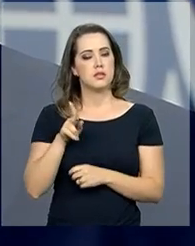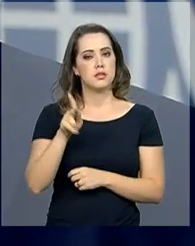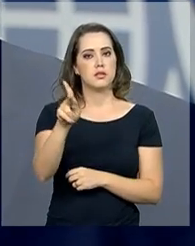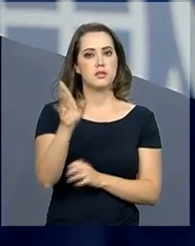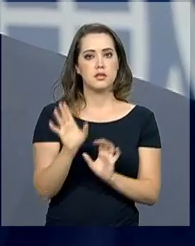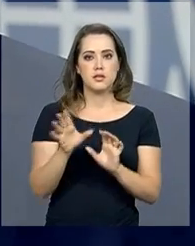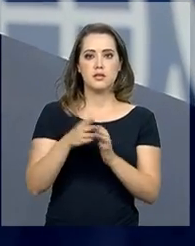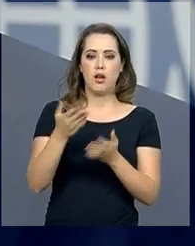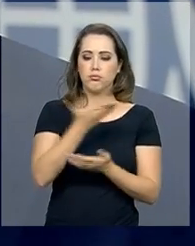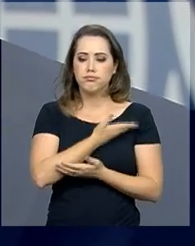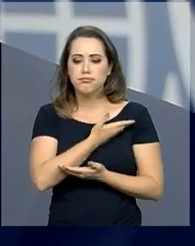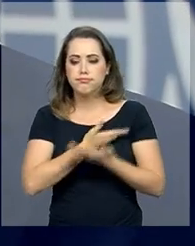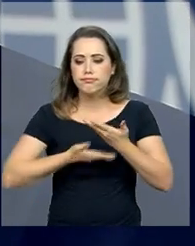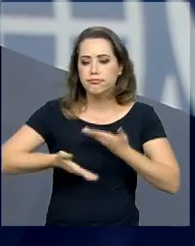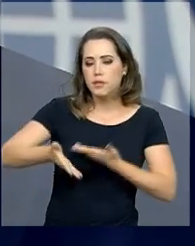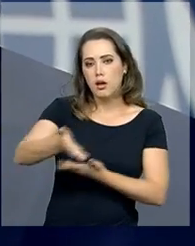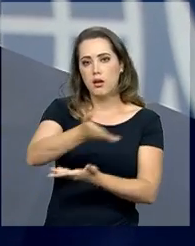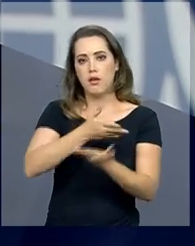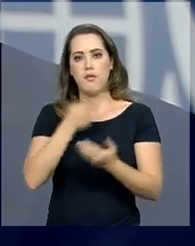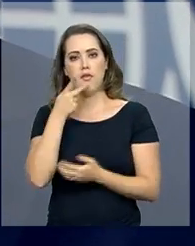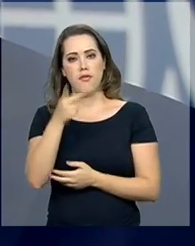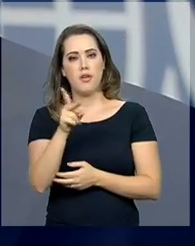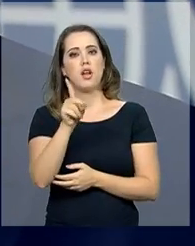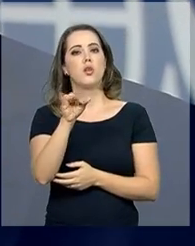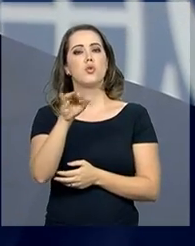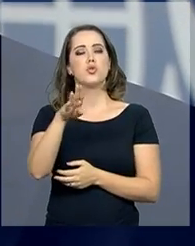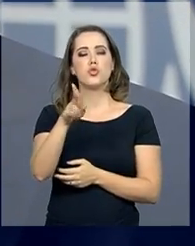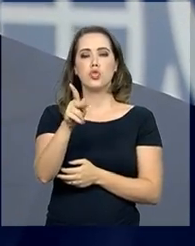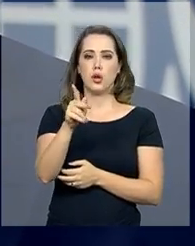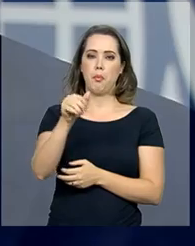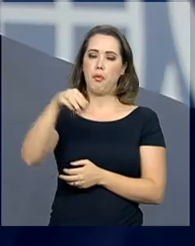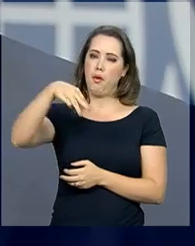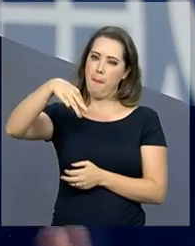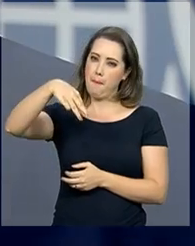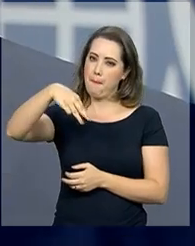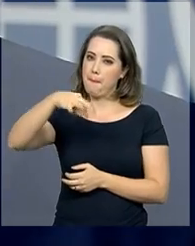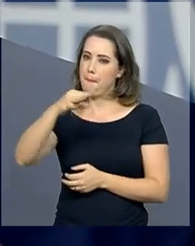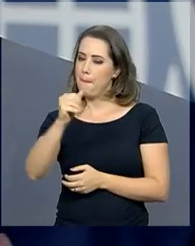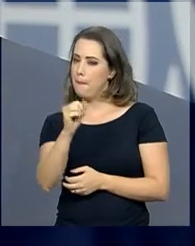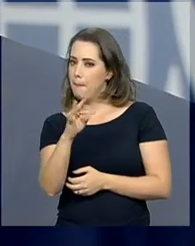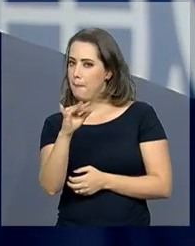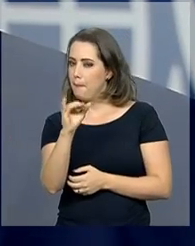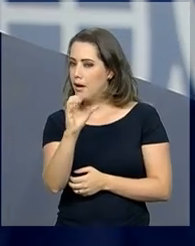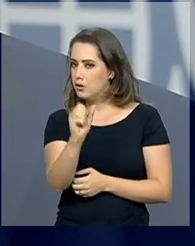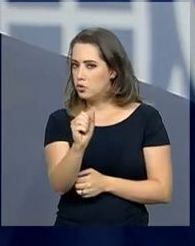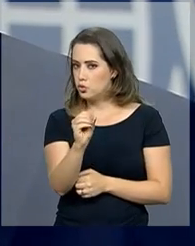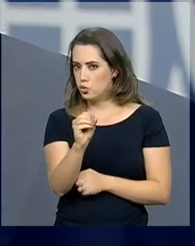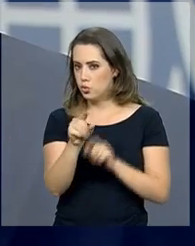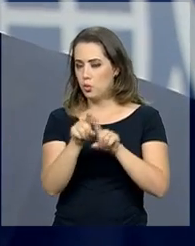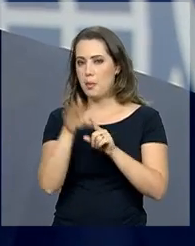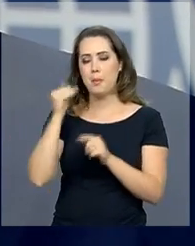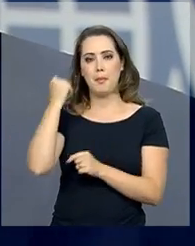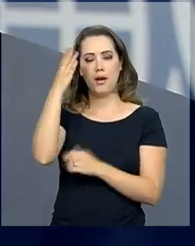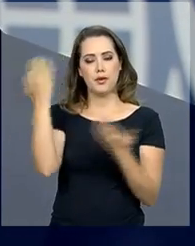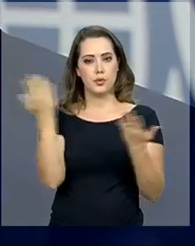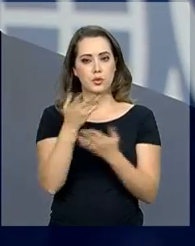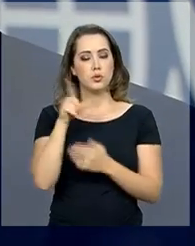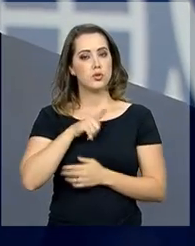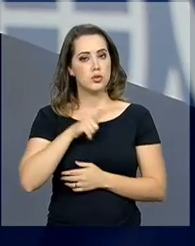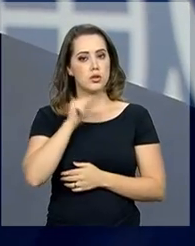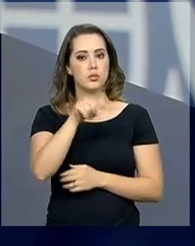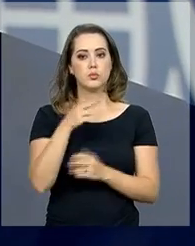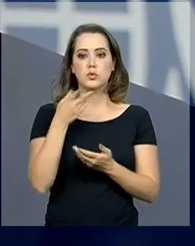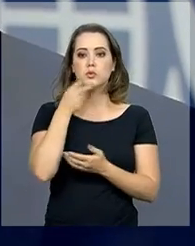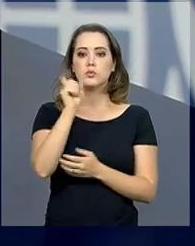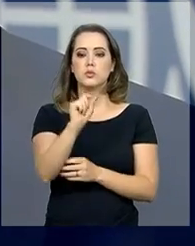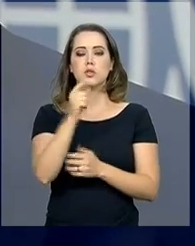quando interessante digo pela via diplomática e eu digo na verdade mais do que a diplomacia tradicional eu digo na verdade numa